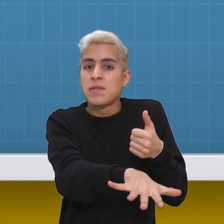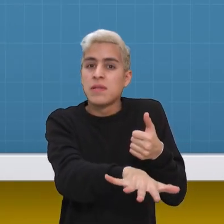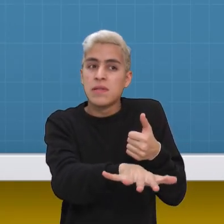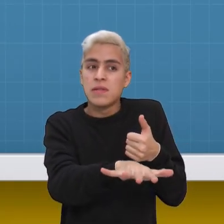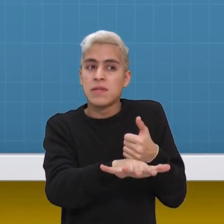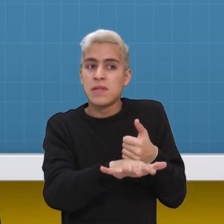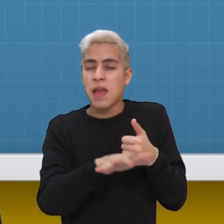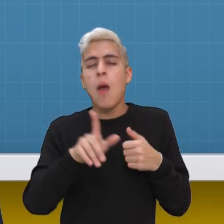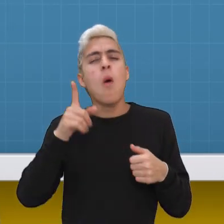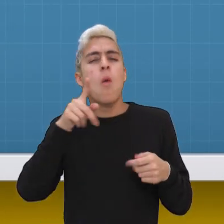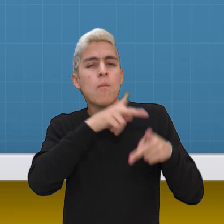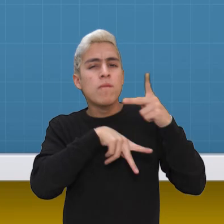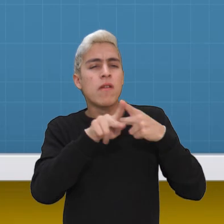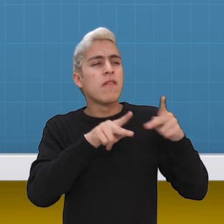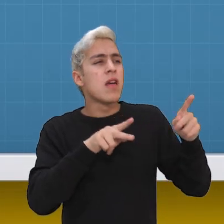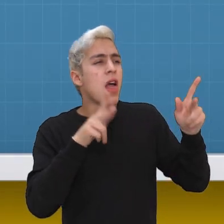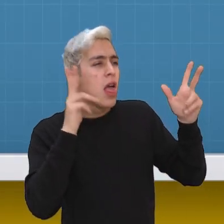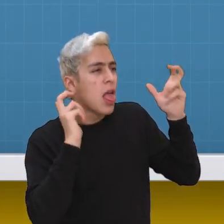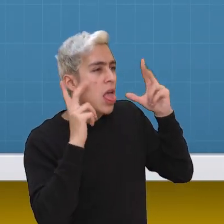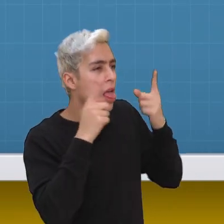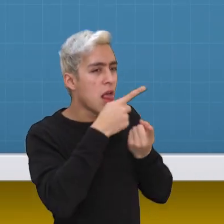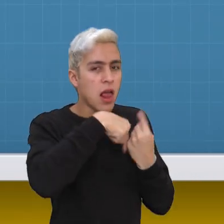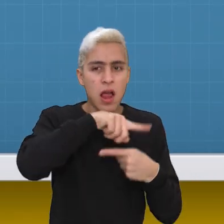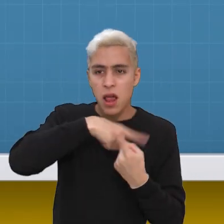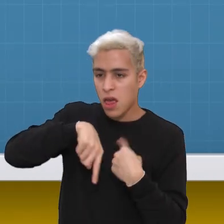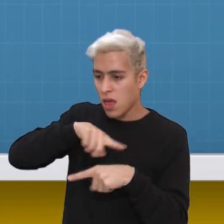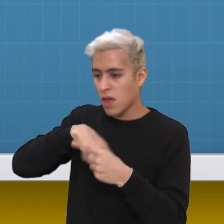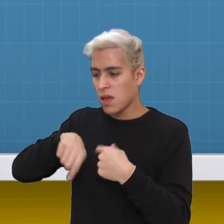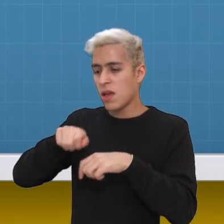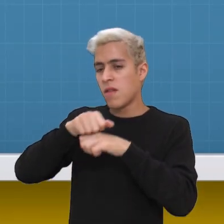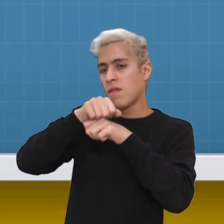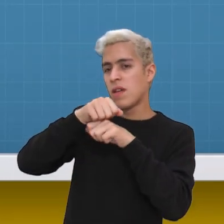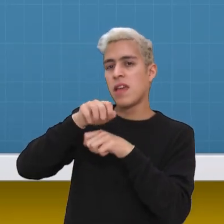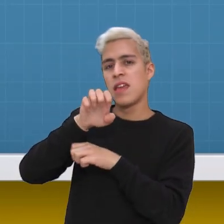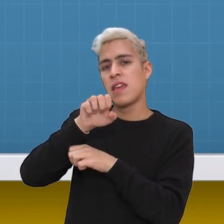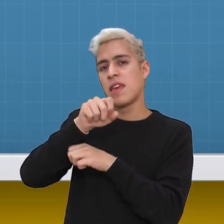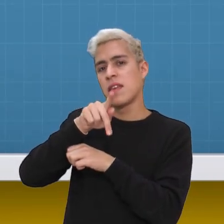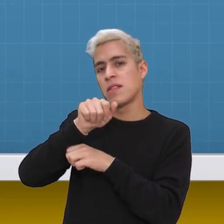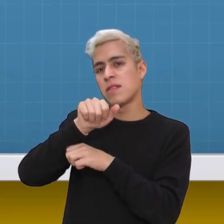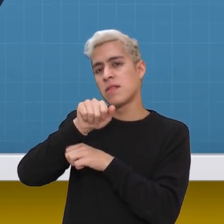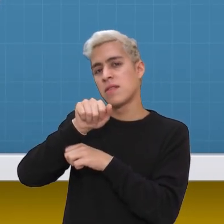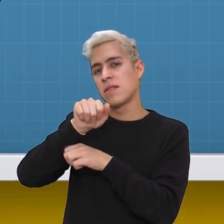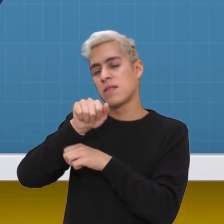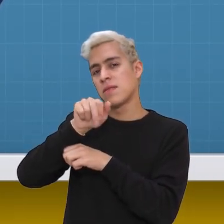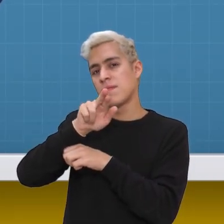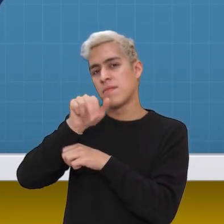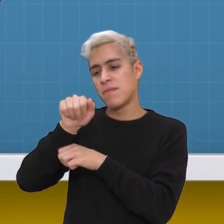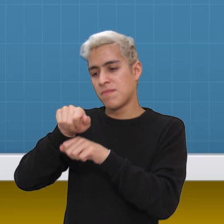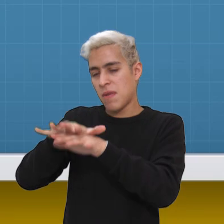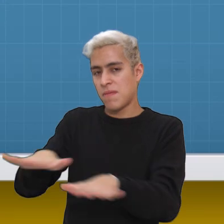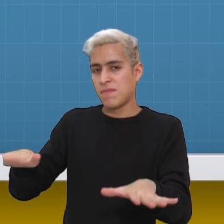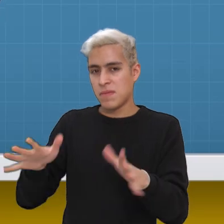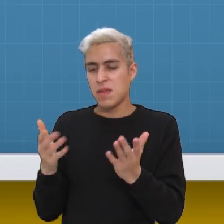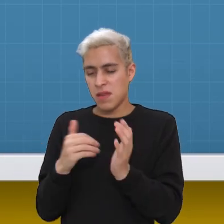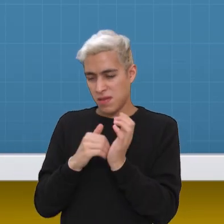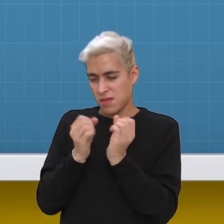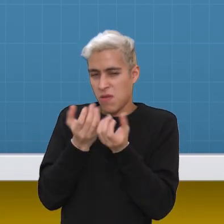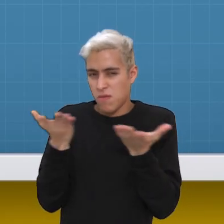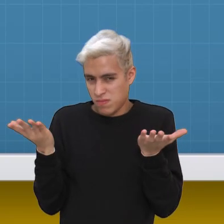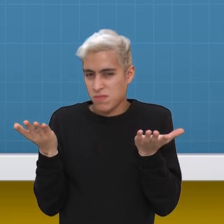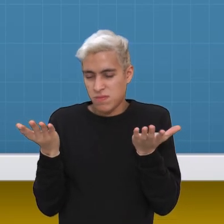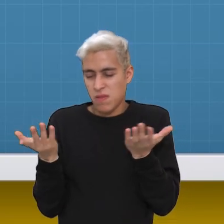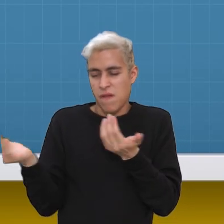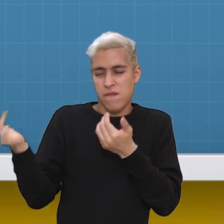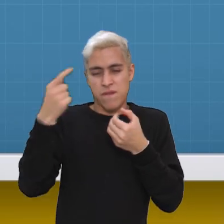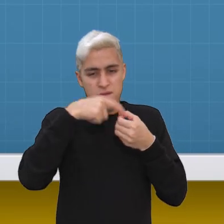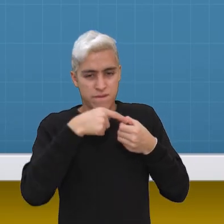chão. O pessoal foi ouvindo e virou esparrama pelo chão. Parênteses fechado, segredo contado,